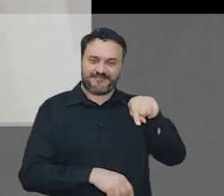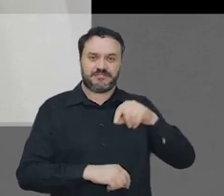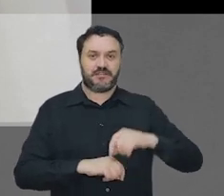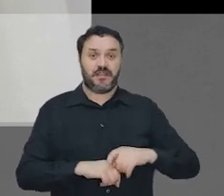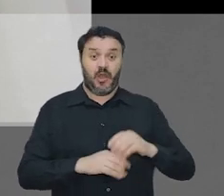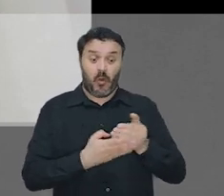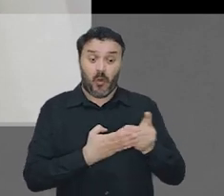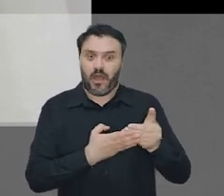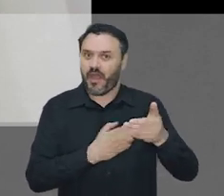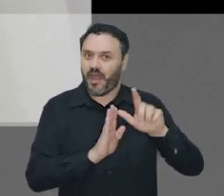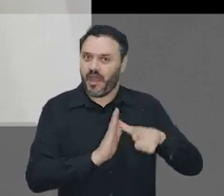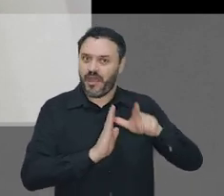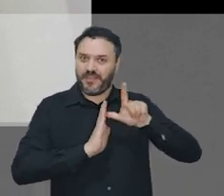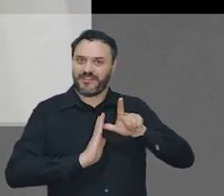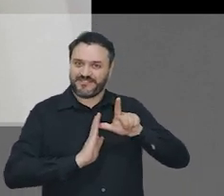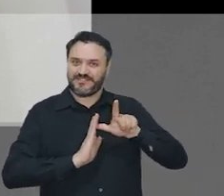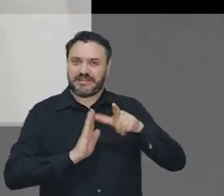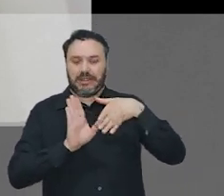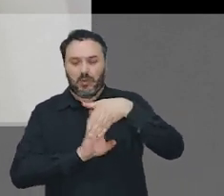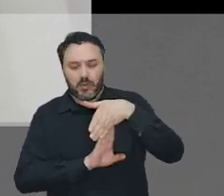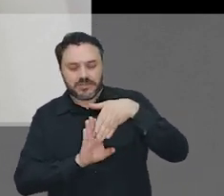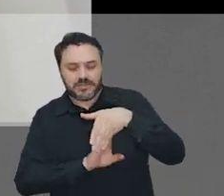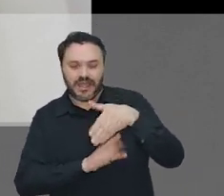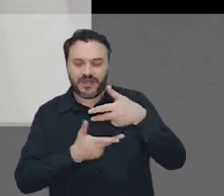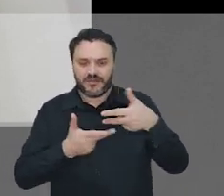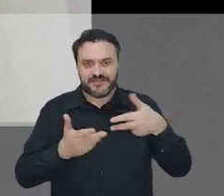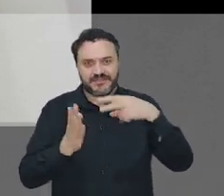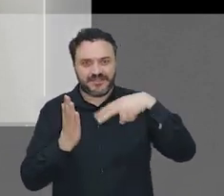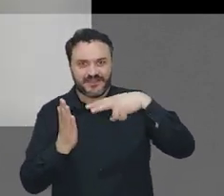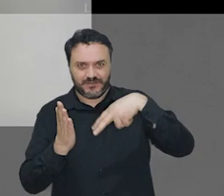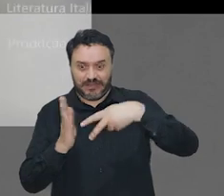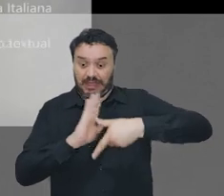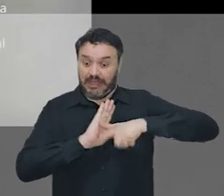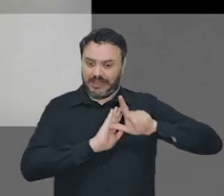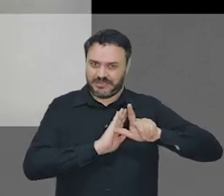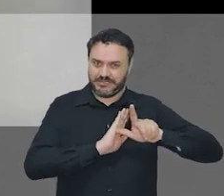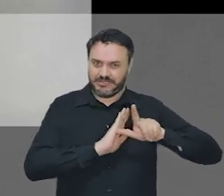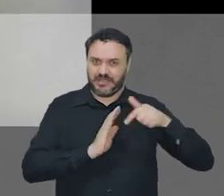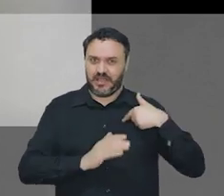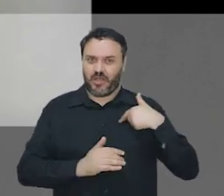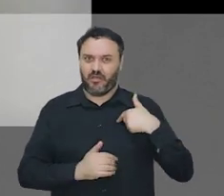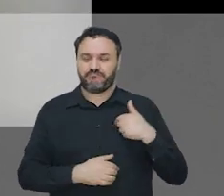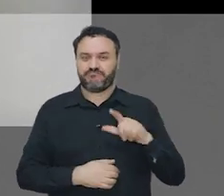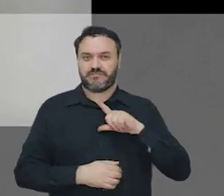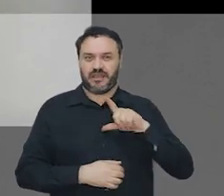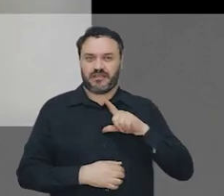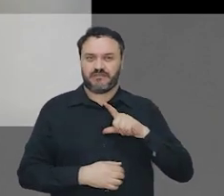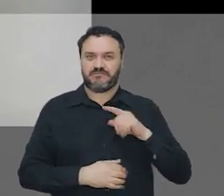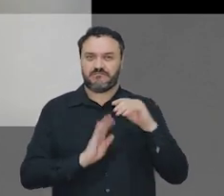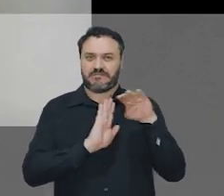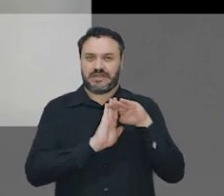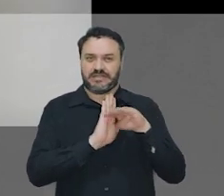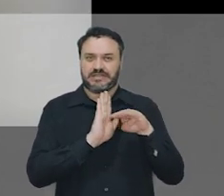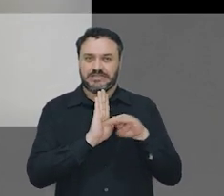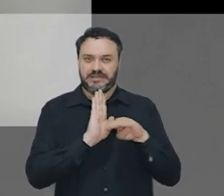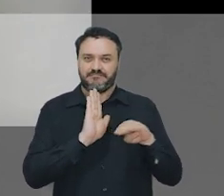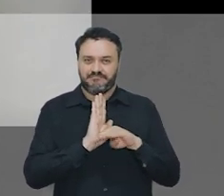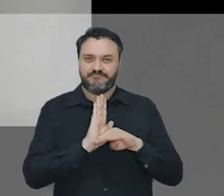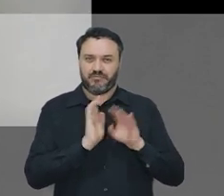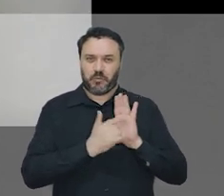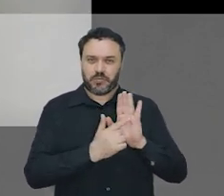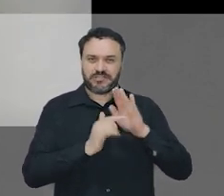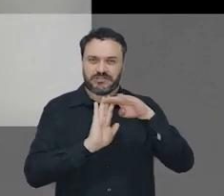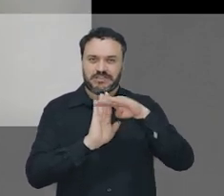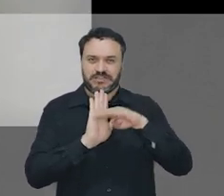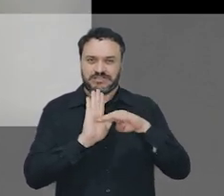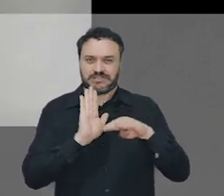gente começar com os nossos conselhos de leitura, coloquei aqui do lado uma listinha do que você